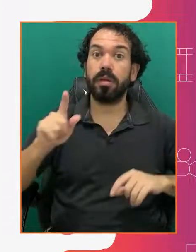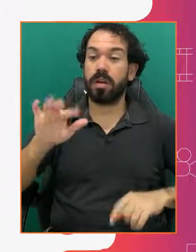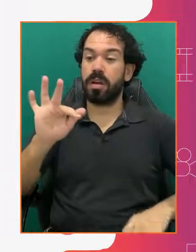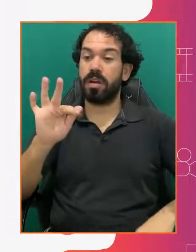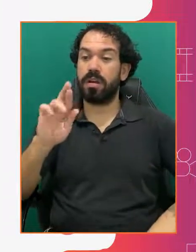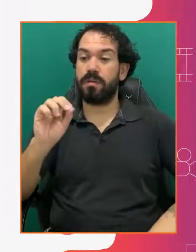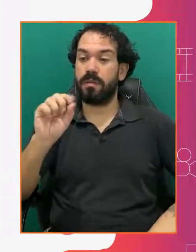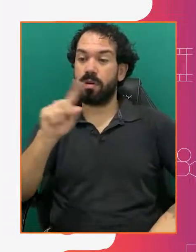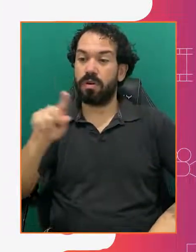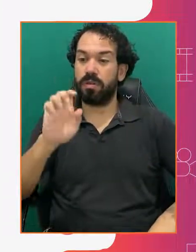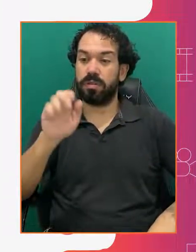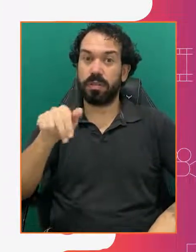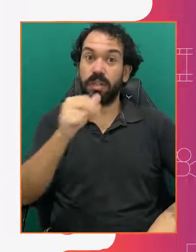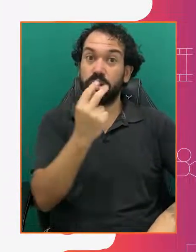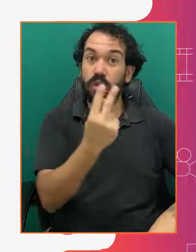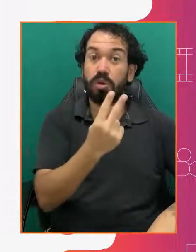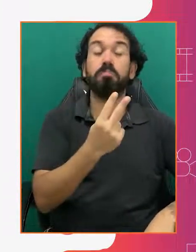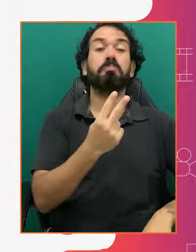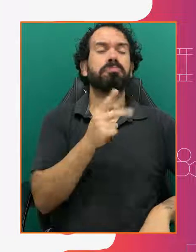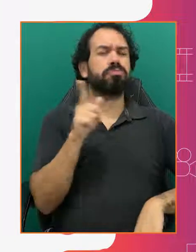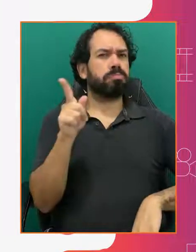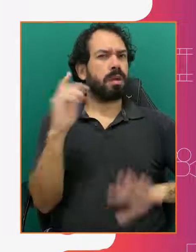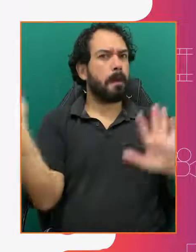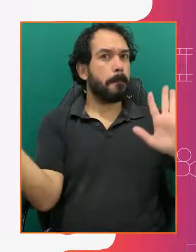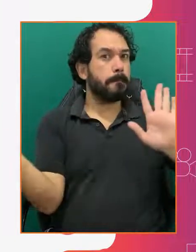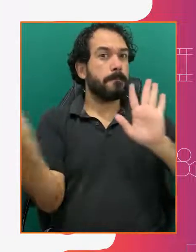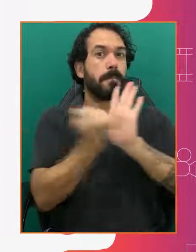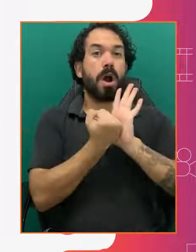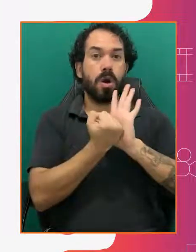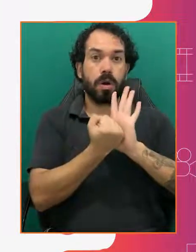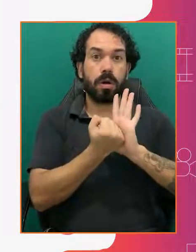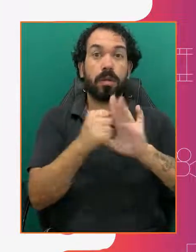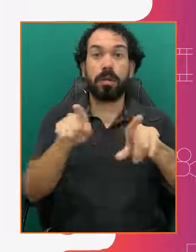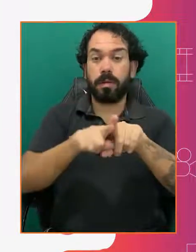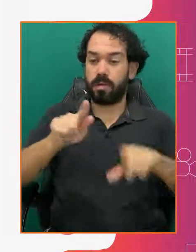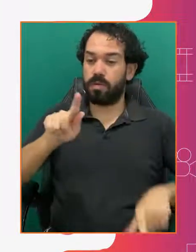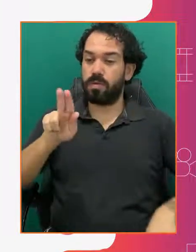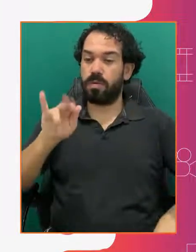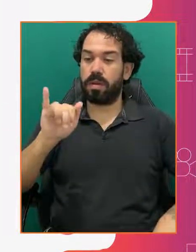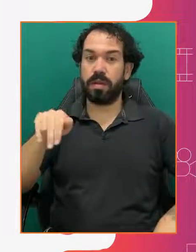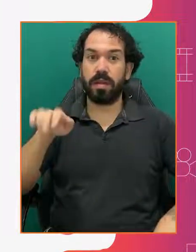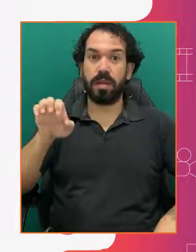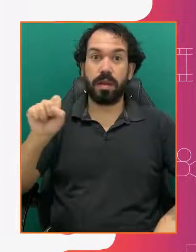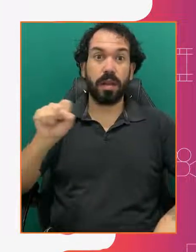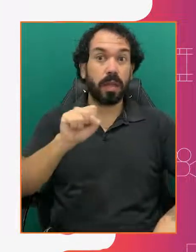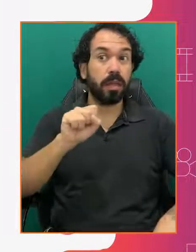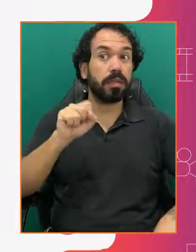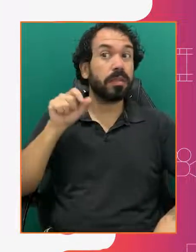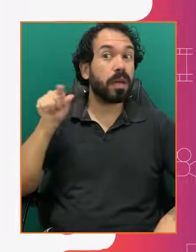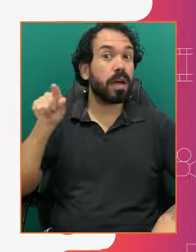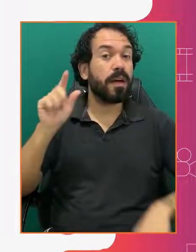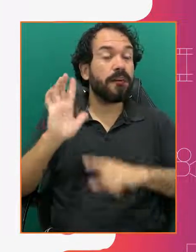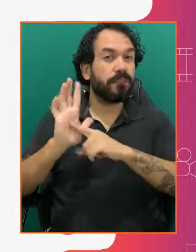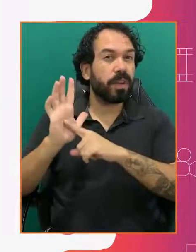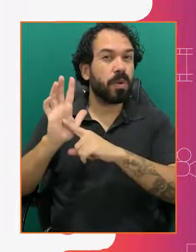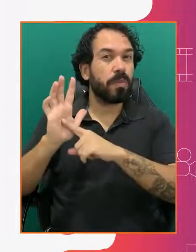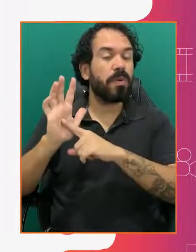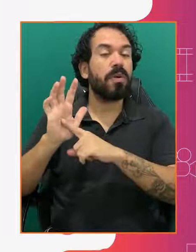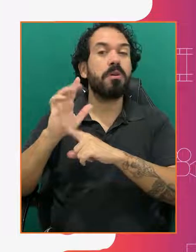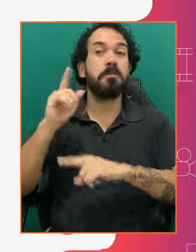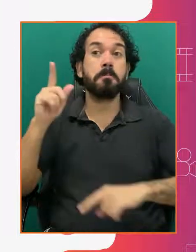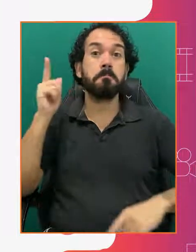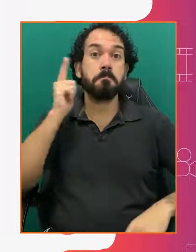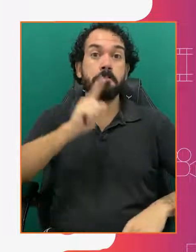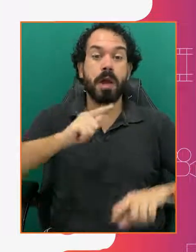aguardado Frozen 2 fez história e, de acordo com o Guinness, o longa alcançou a